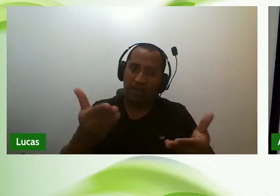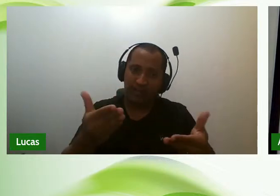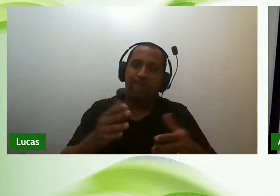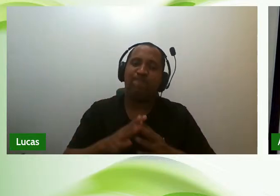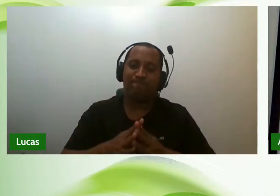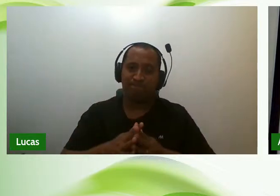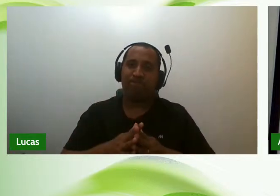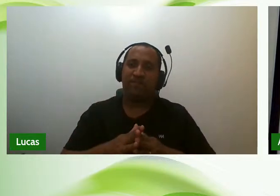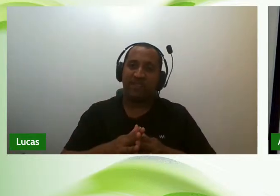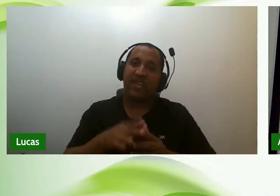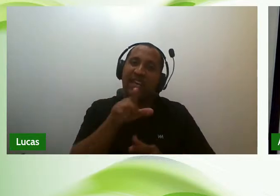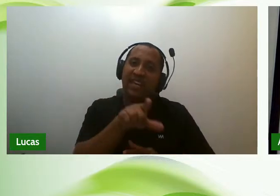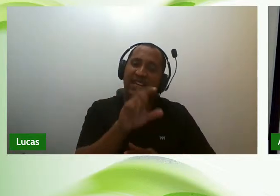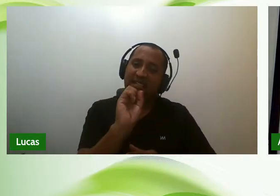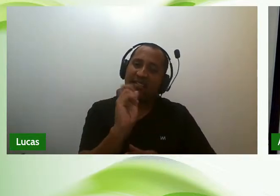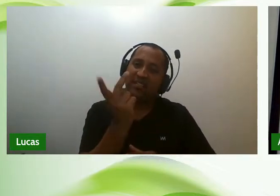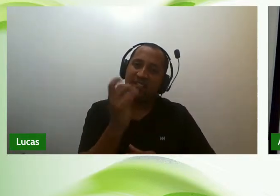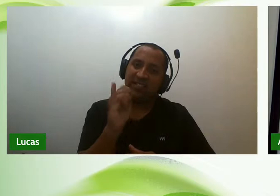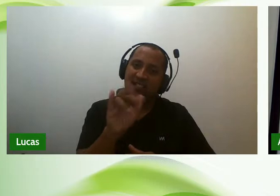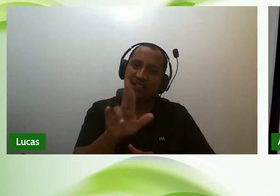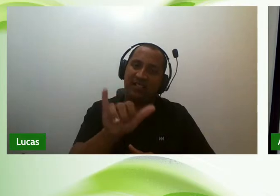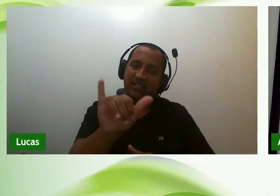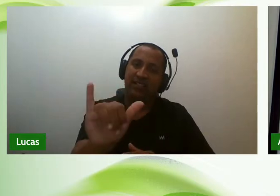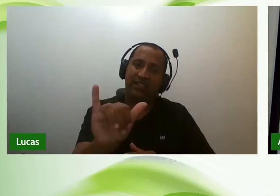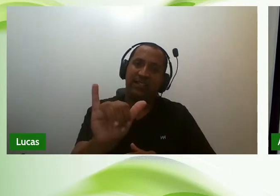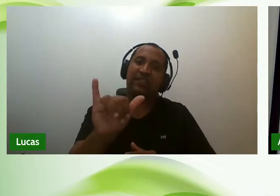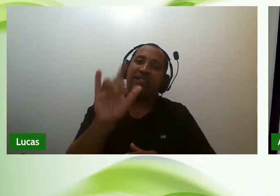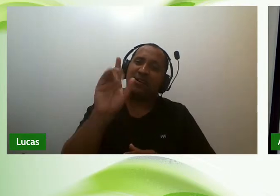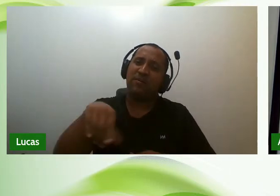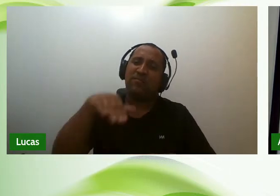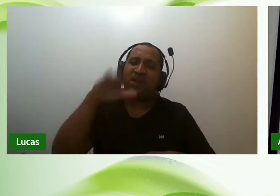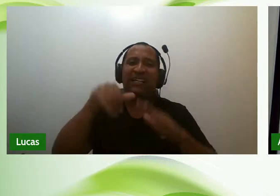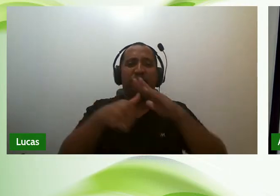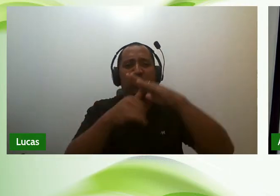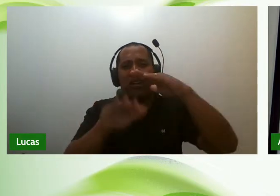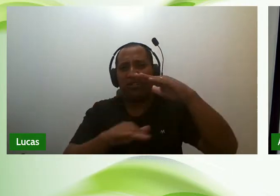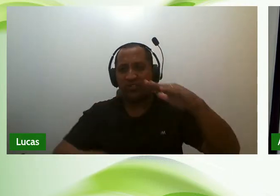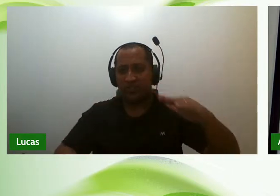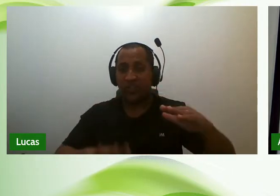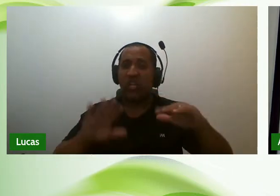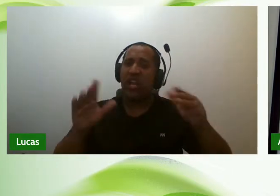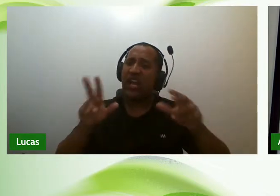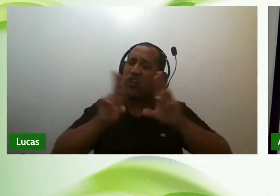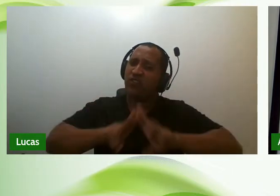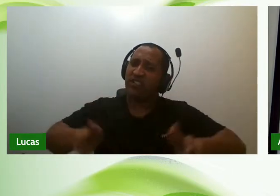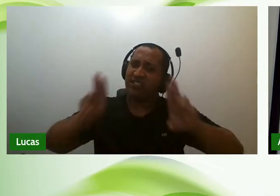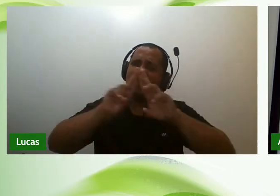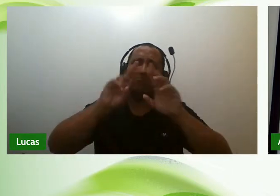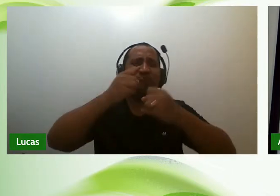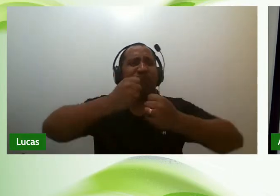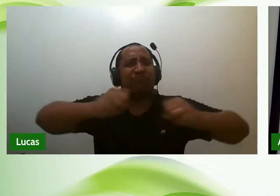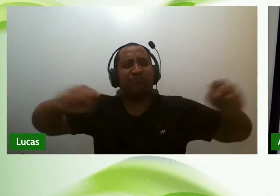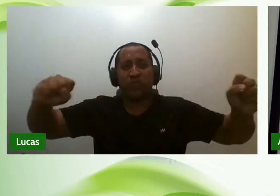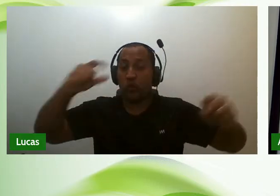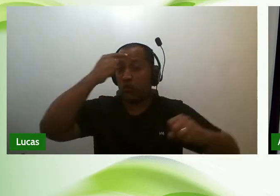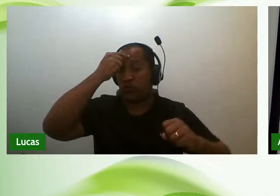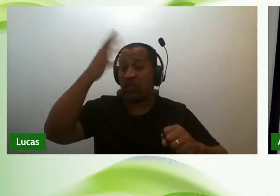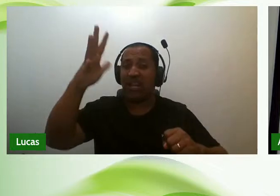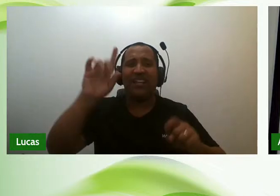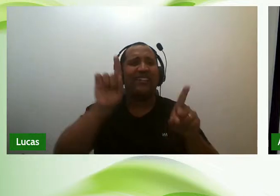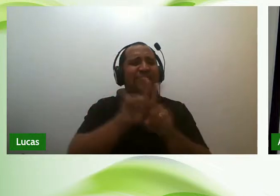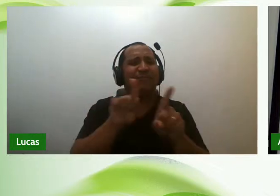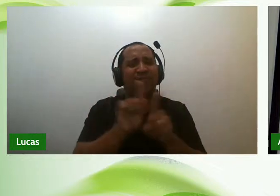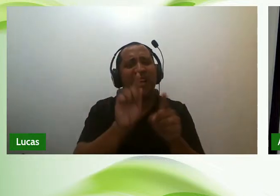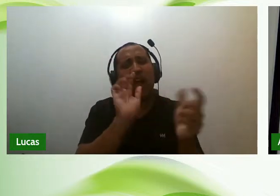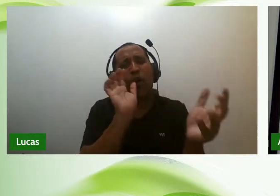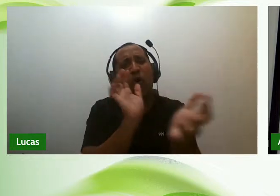nossa pró-reitora Shirley, mais do que pró-reitora de graduação dessa grande universidade, da Unipampa, mas também uma colega e